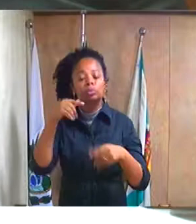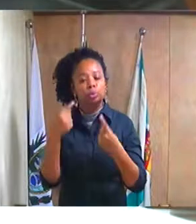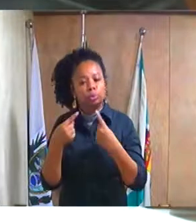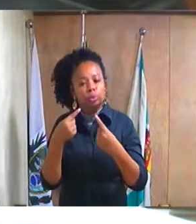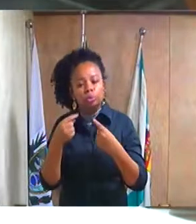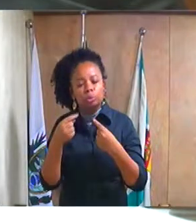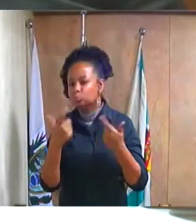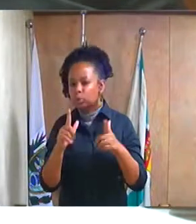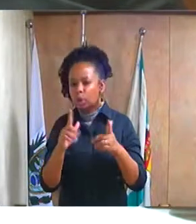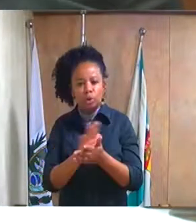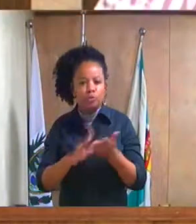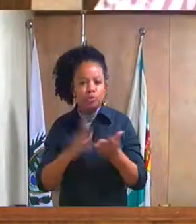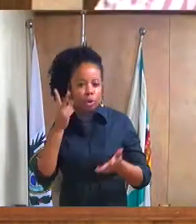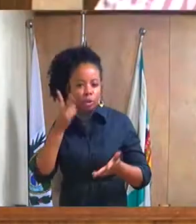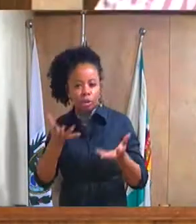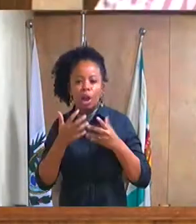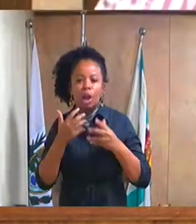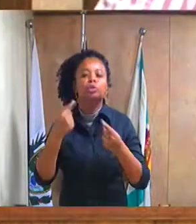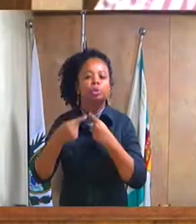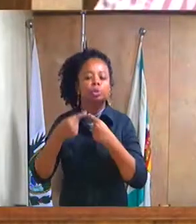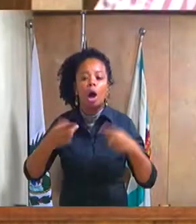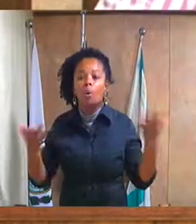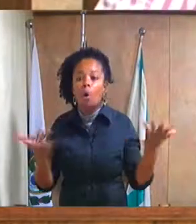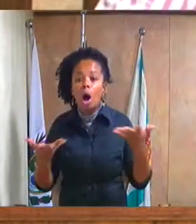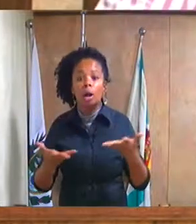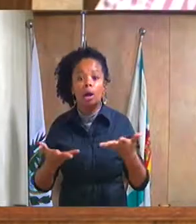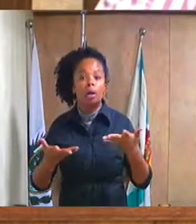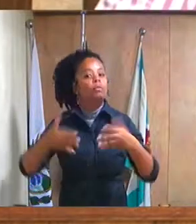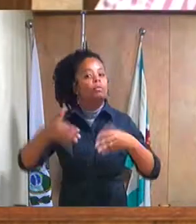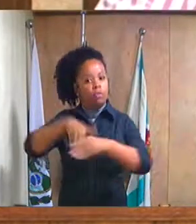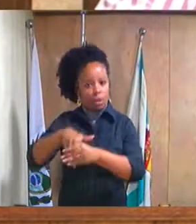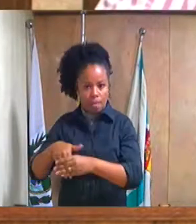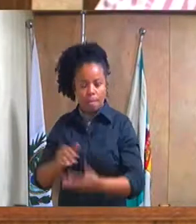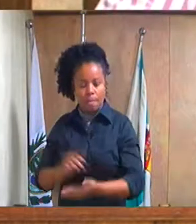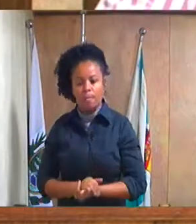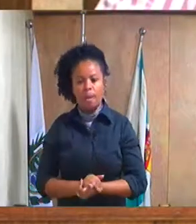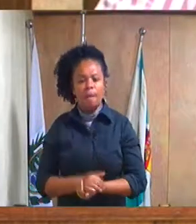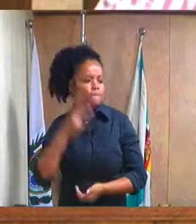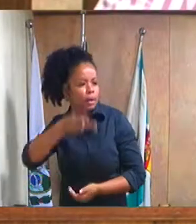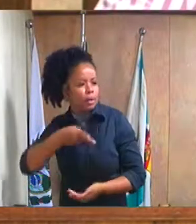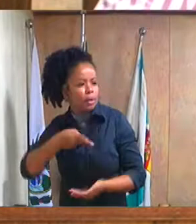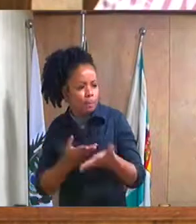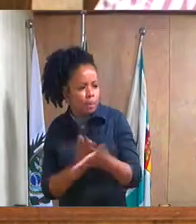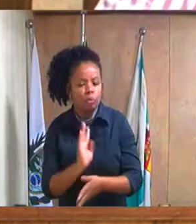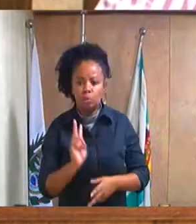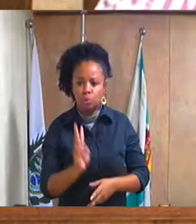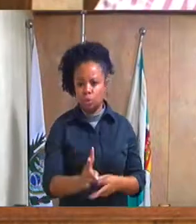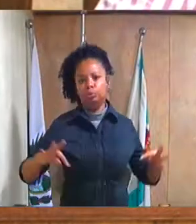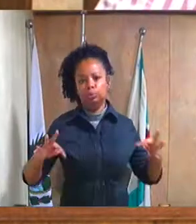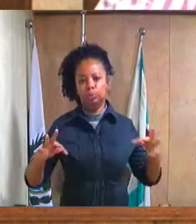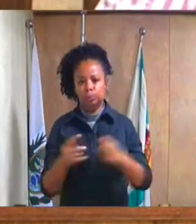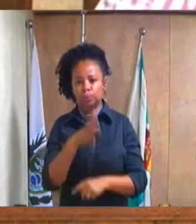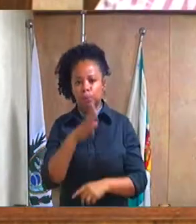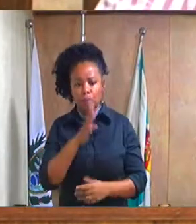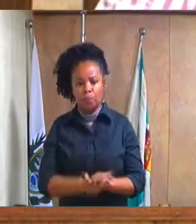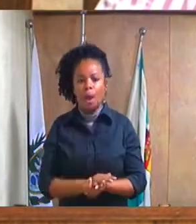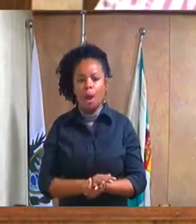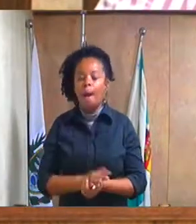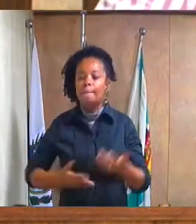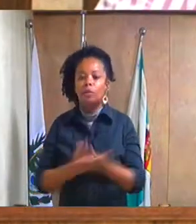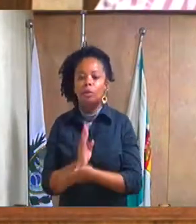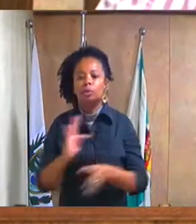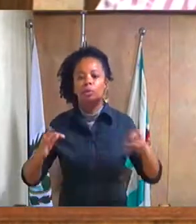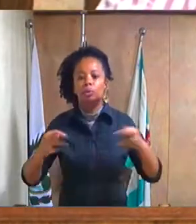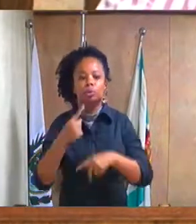Não havendo quem queira discutir a matéria, a matéria encontra-se em votação. Vereadores que aprovam, permaneçam como estão. Aprovado por